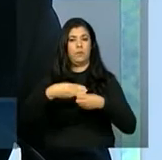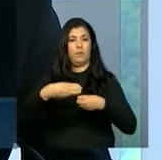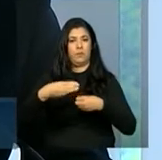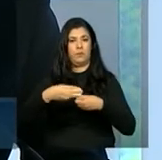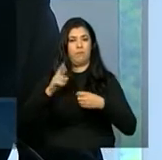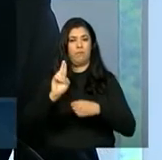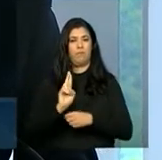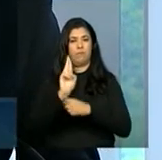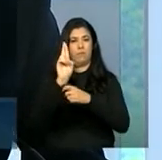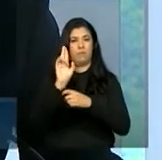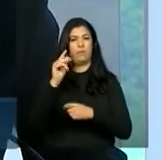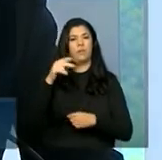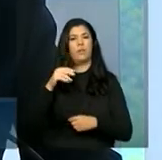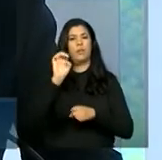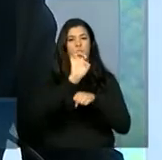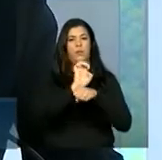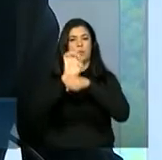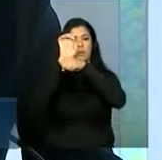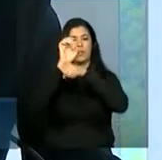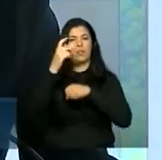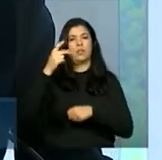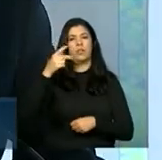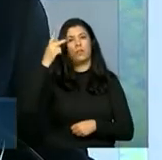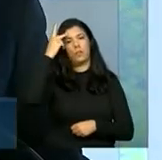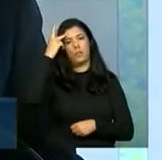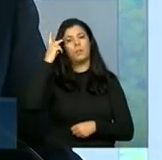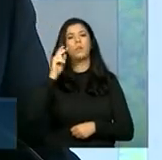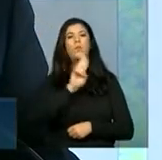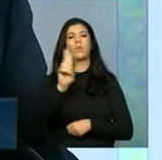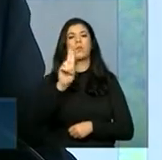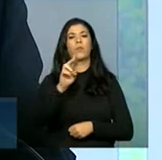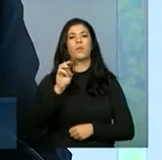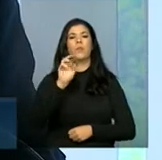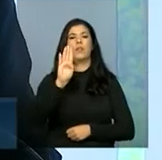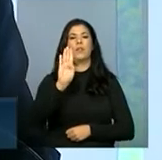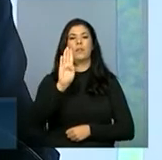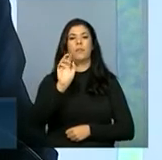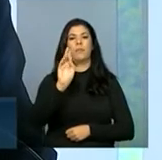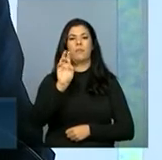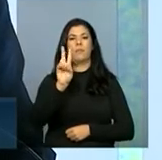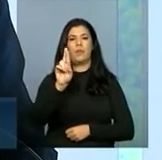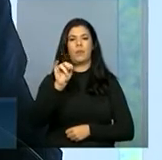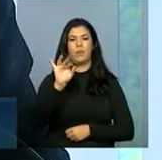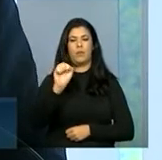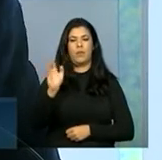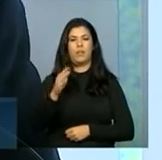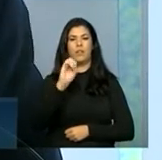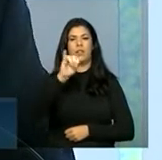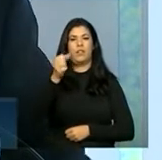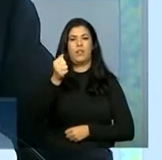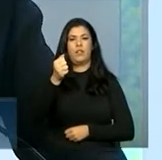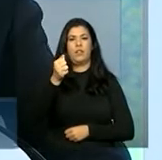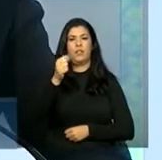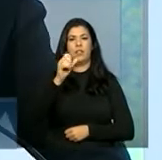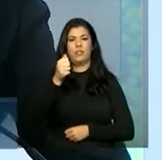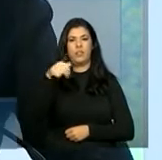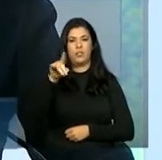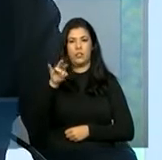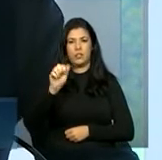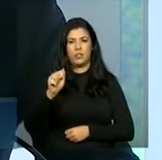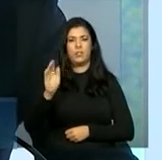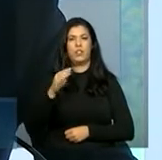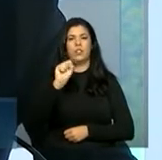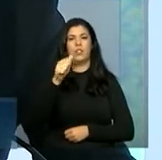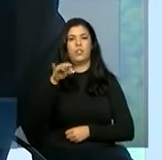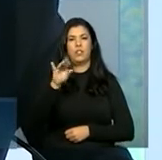do Estado de São Paulo sendo Barueri Carapicuíba Cotia Itapevi Jandira Santana